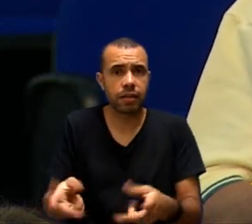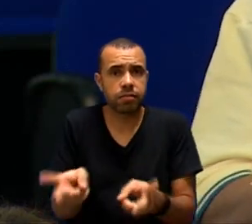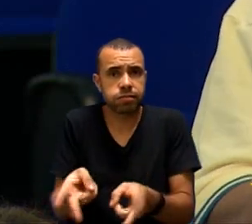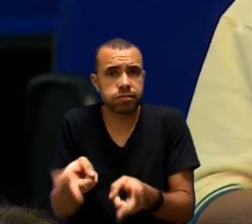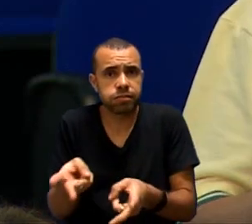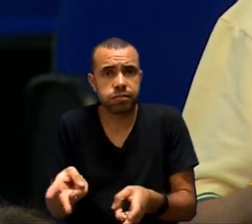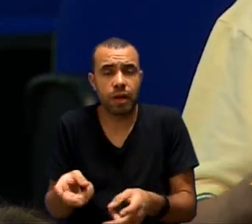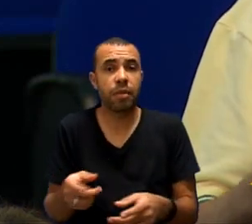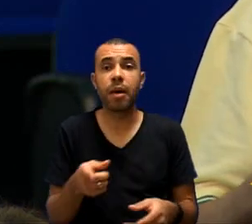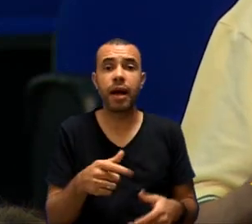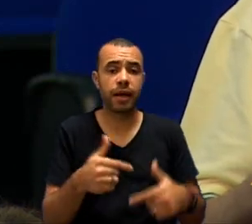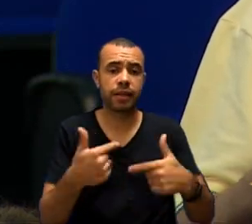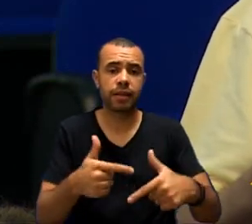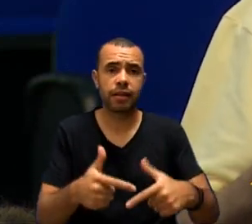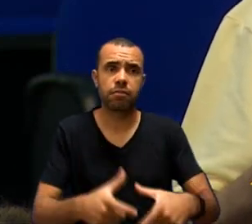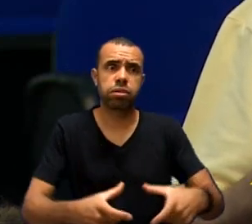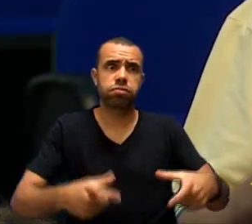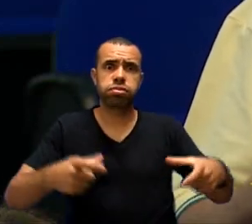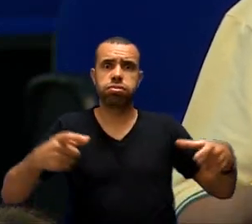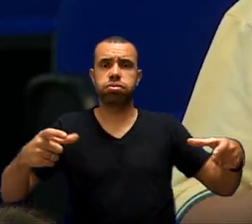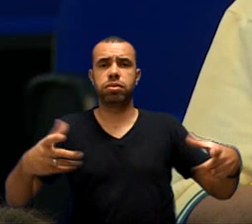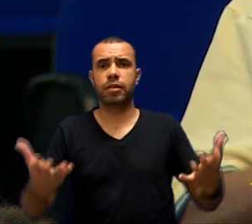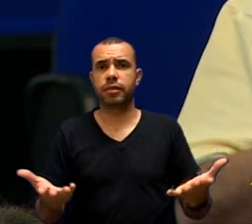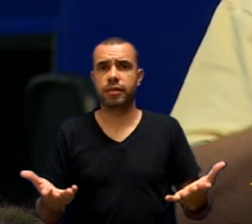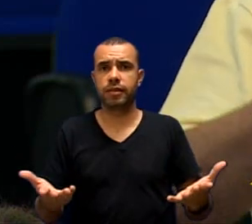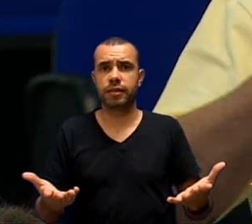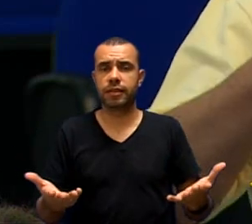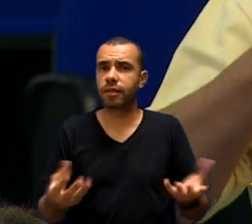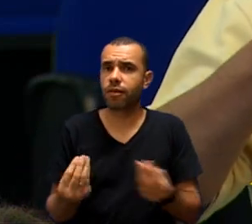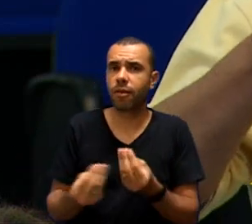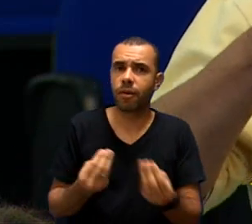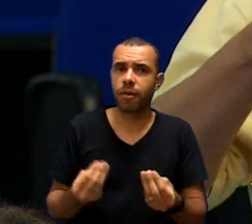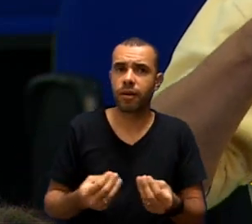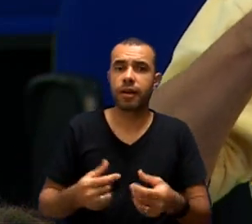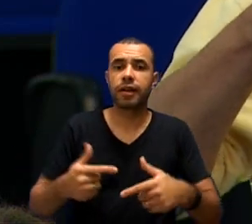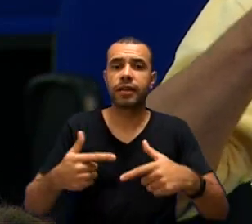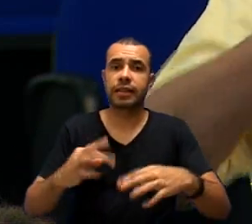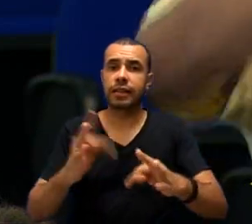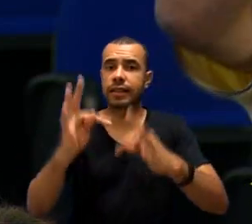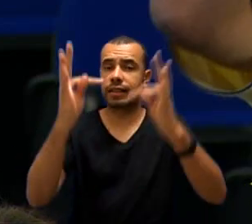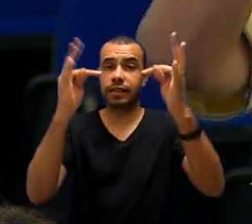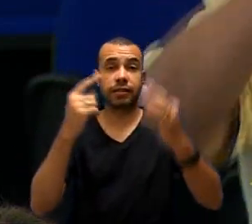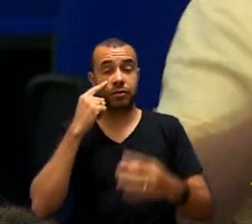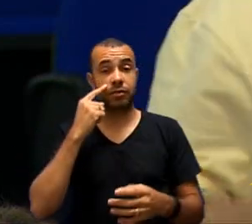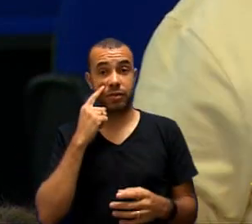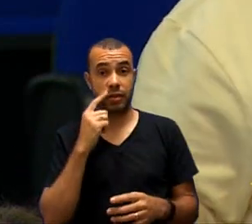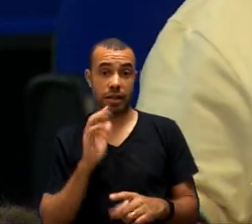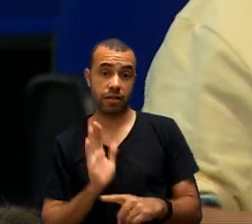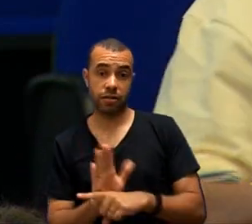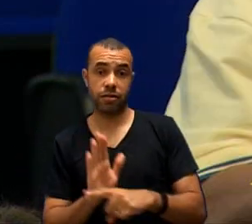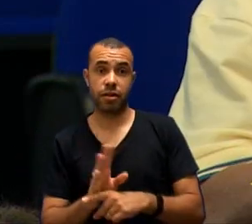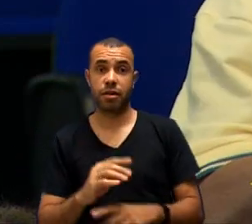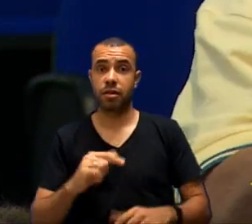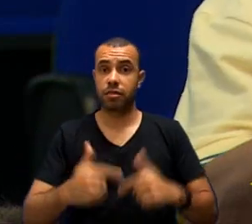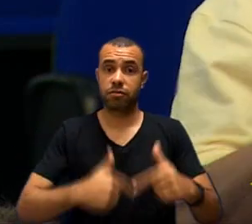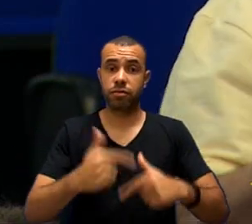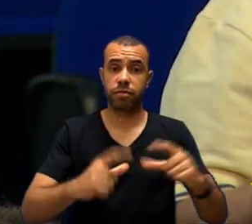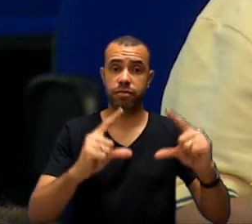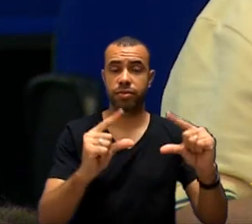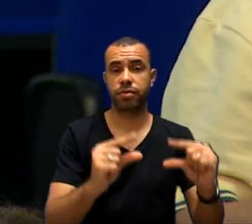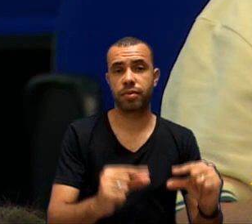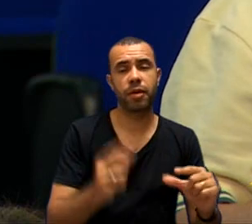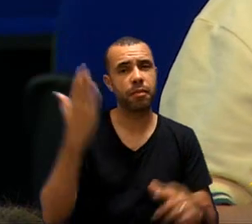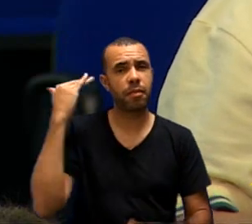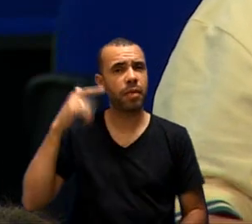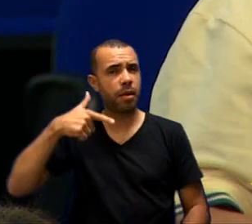em função do incremento da tecnologia. Hoje, se para lotes de 500 pessoas trabalhando em telemarketing, que